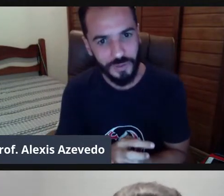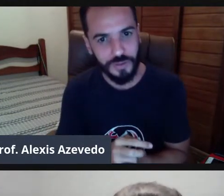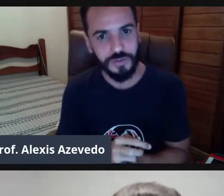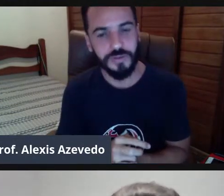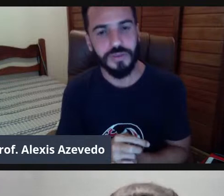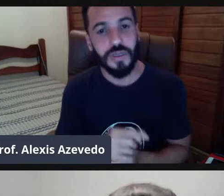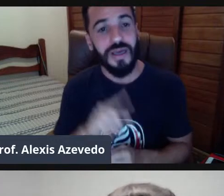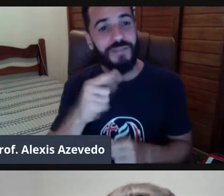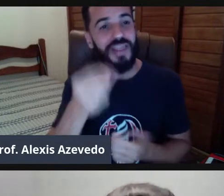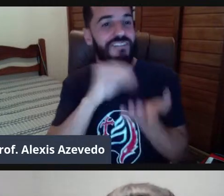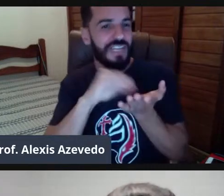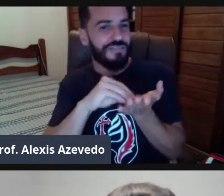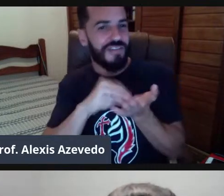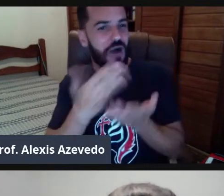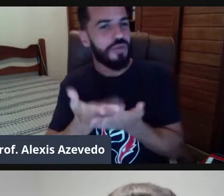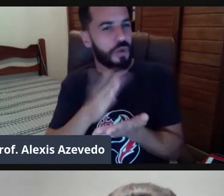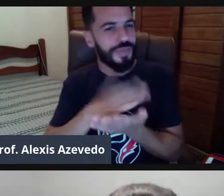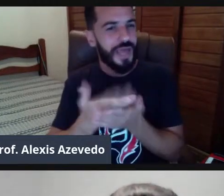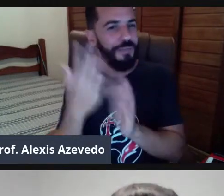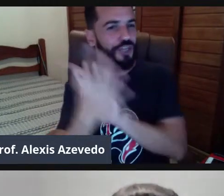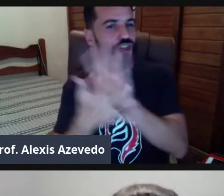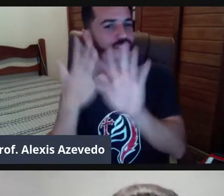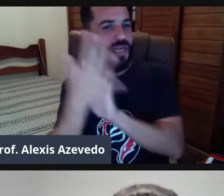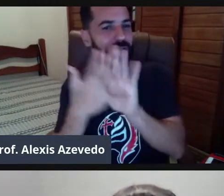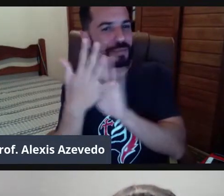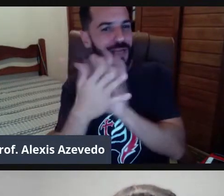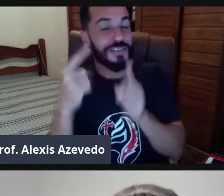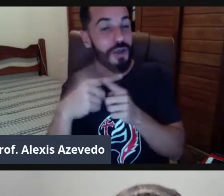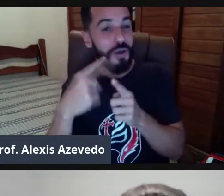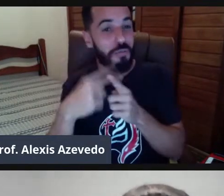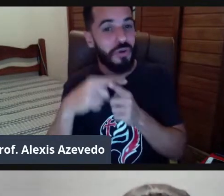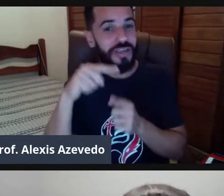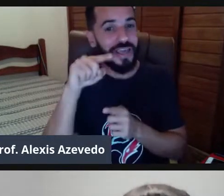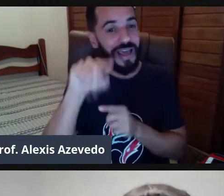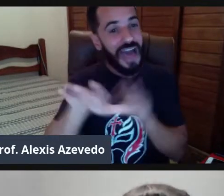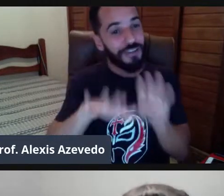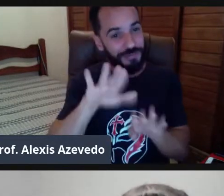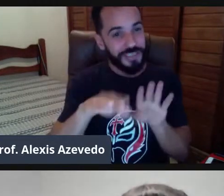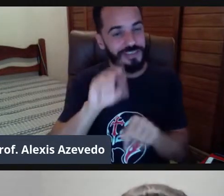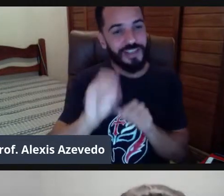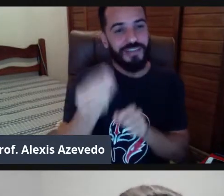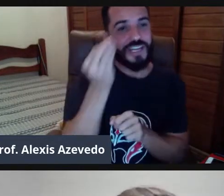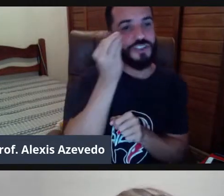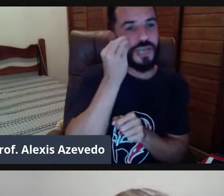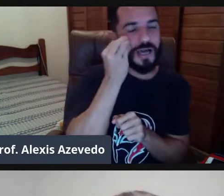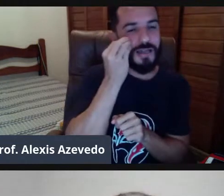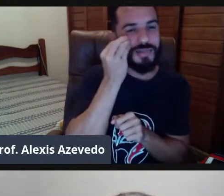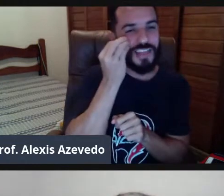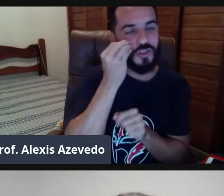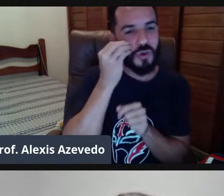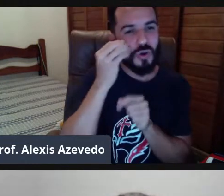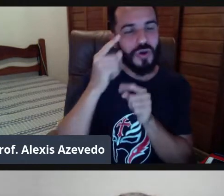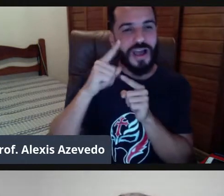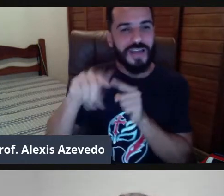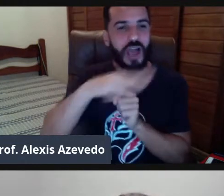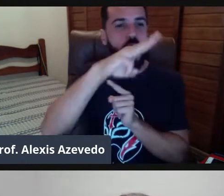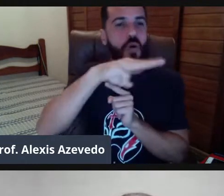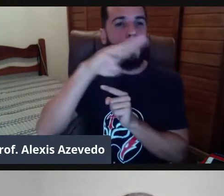e às vezes a gente fica refém de uma estrutura maior também, porque uma coisa é a escola delegar,